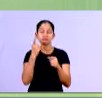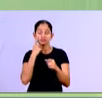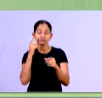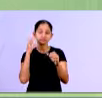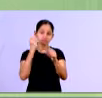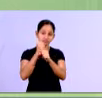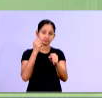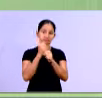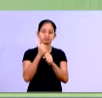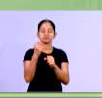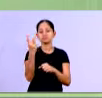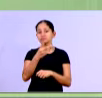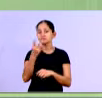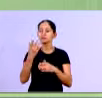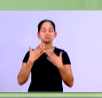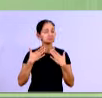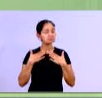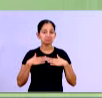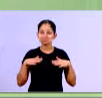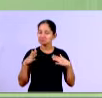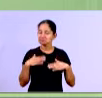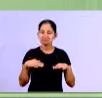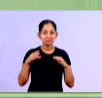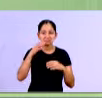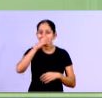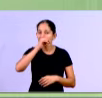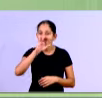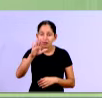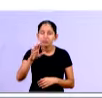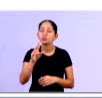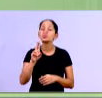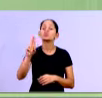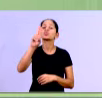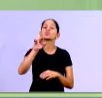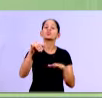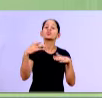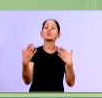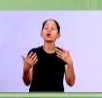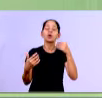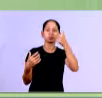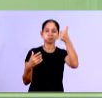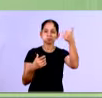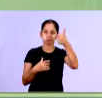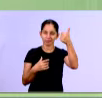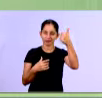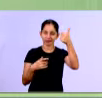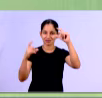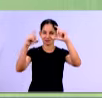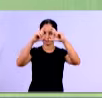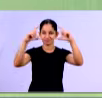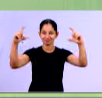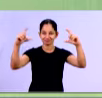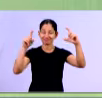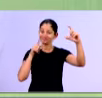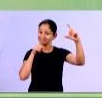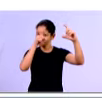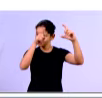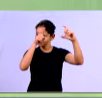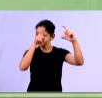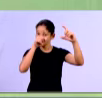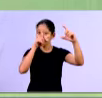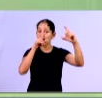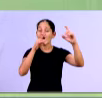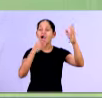2.420. Tranquilo, ok? O que eu usei? Essa primeira fórmula. Agora eu vou usar a